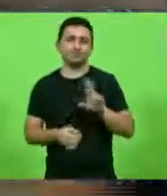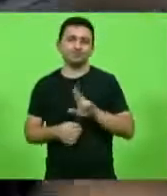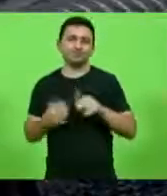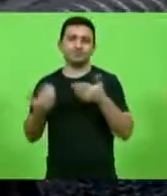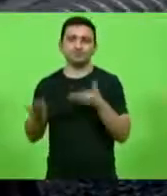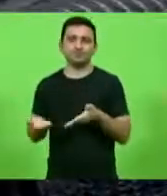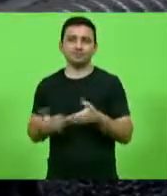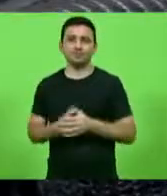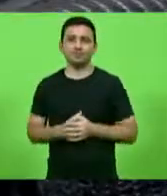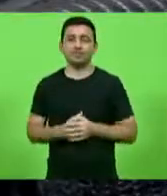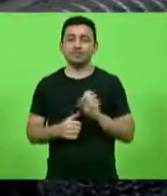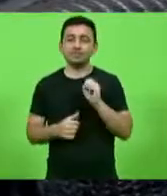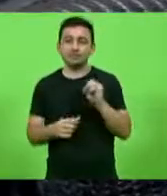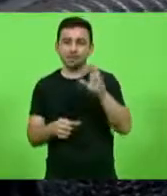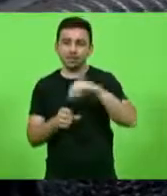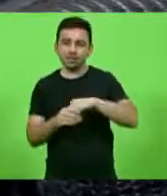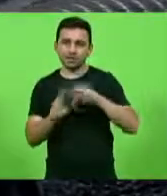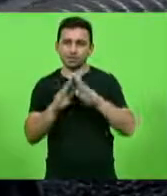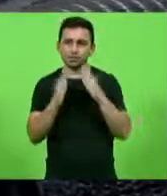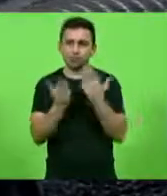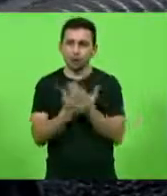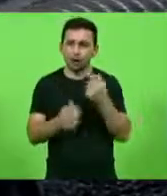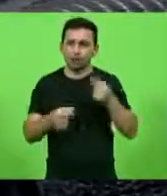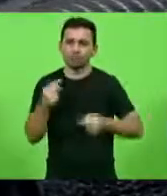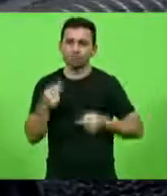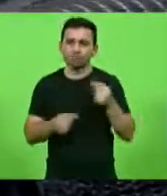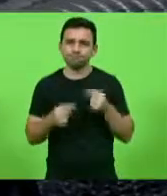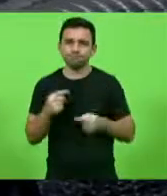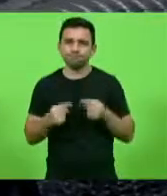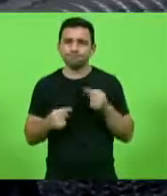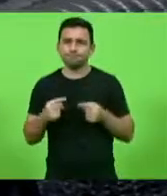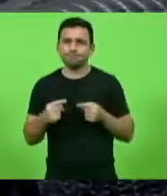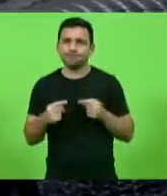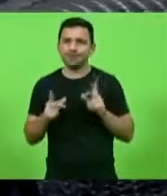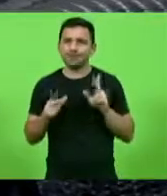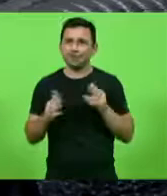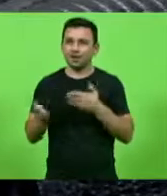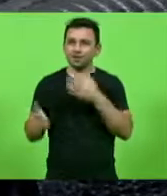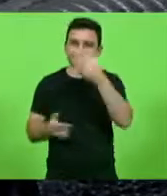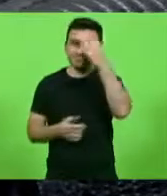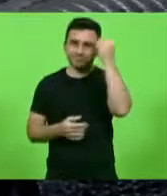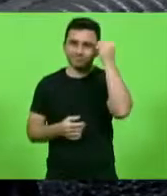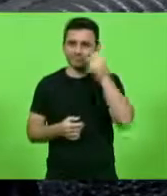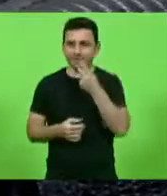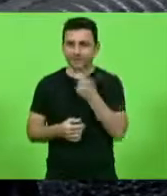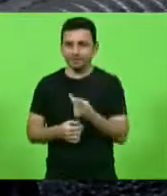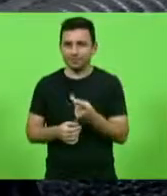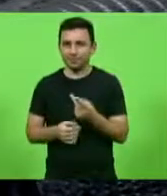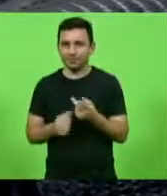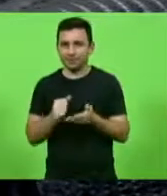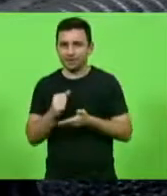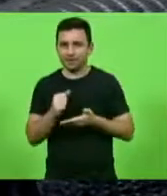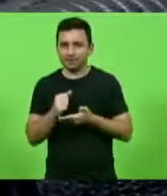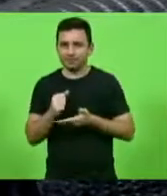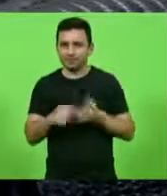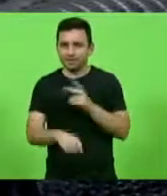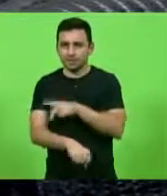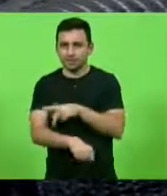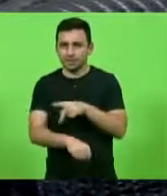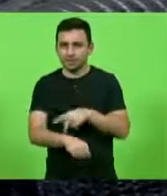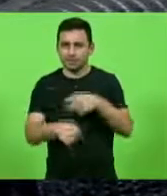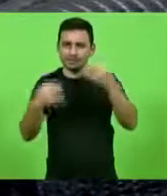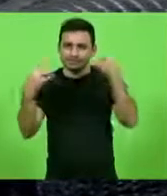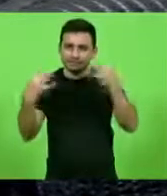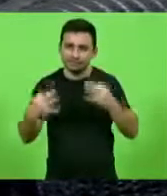no ambiente escolar, pudermos discutir, bem como disse a Lu, com a base pedagógica correta, de acordo